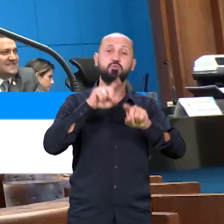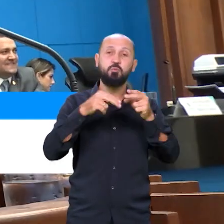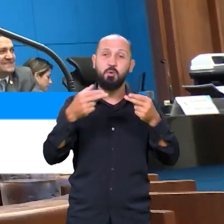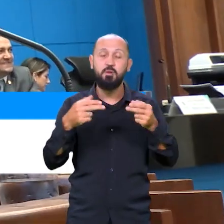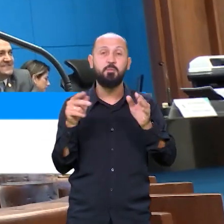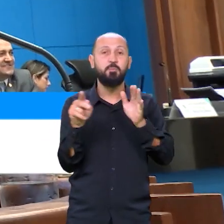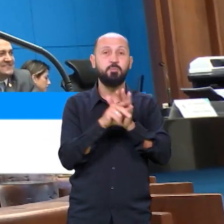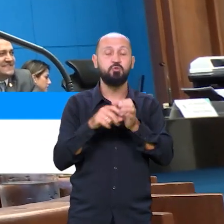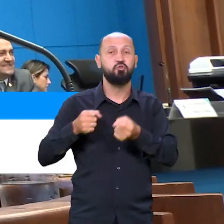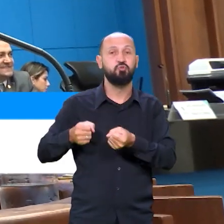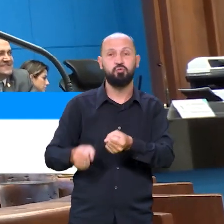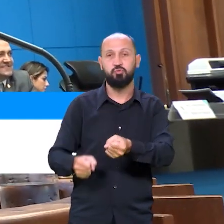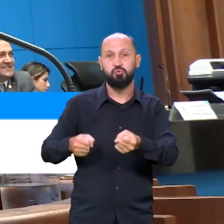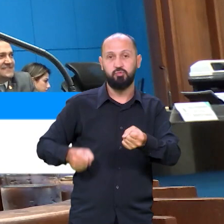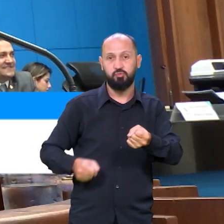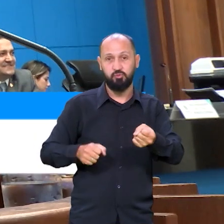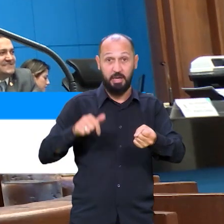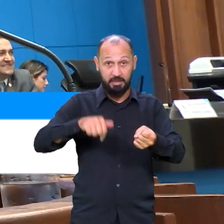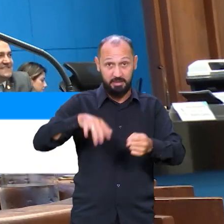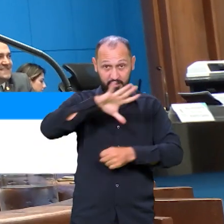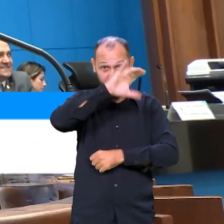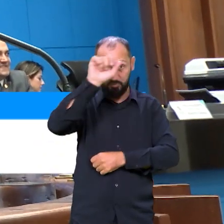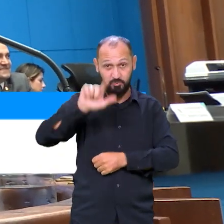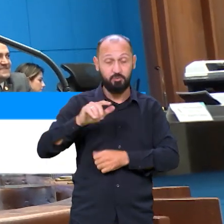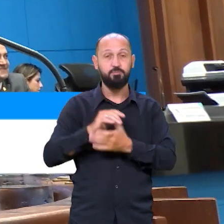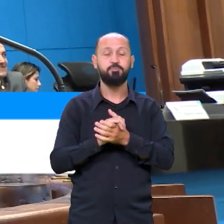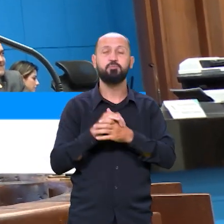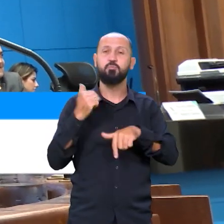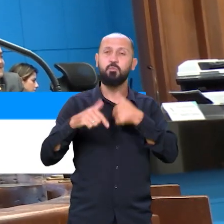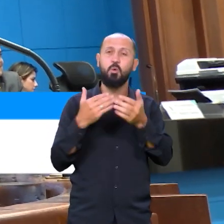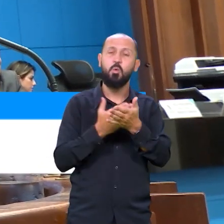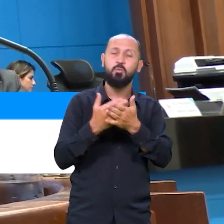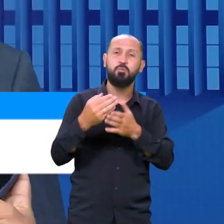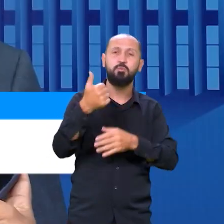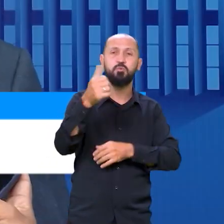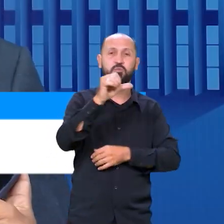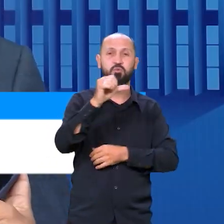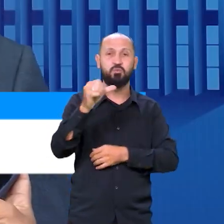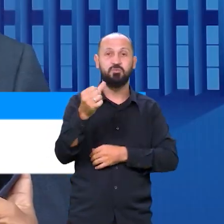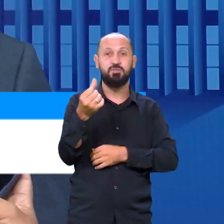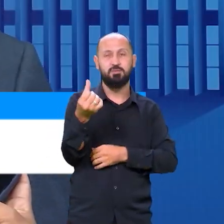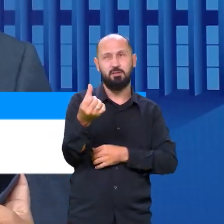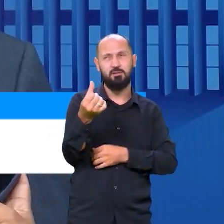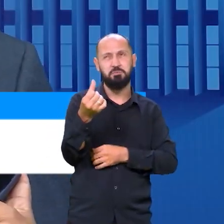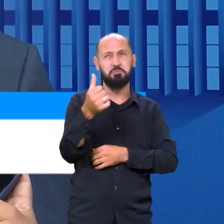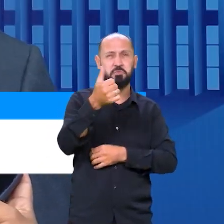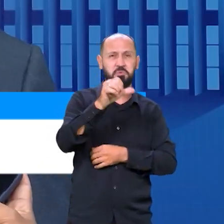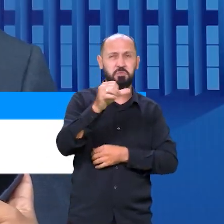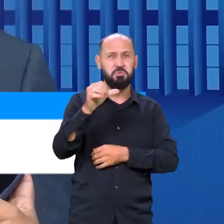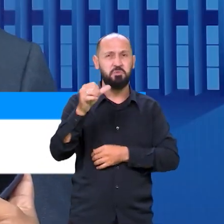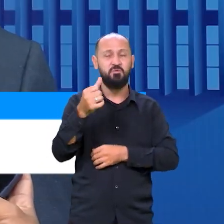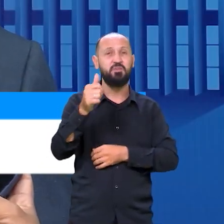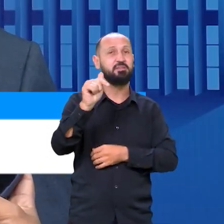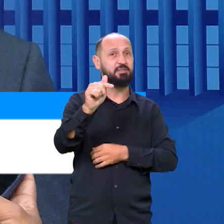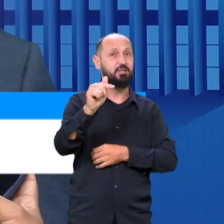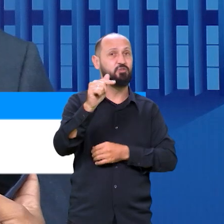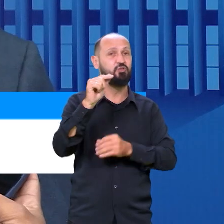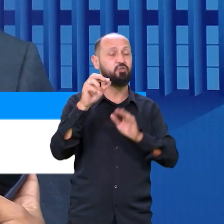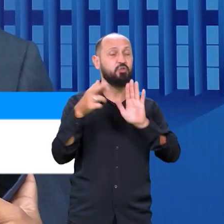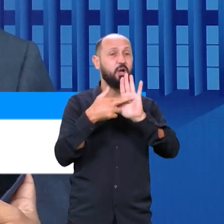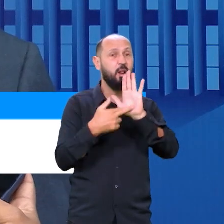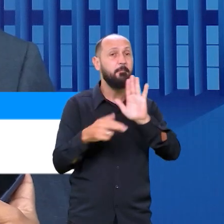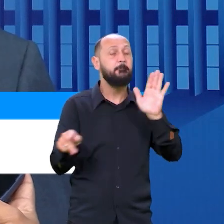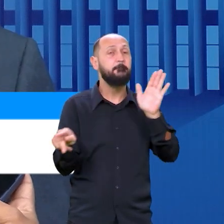reversa das embalagens de agroquímicos em Mato Grosso do Sul. O trabalho começou em 96, 97 aqui, mas de